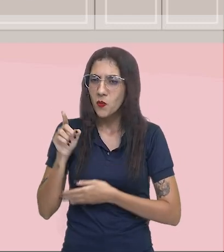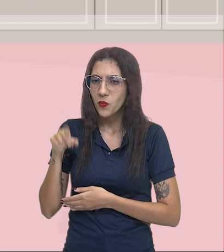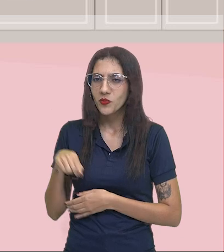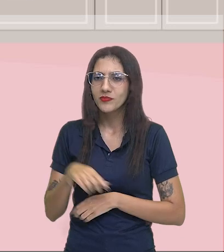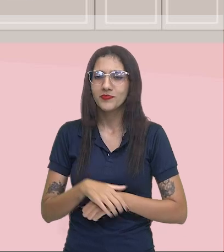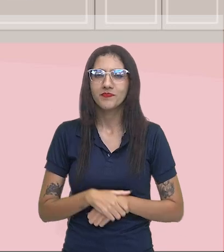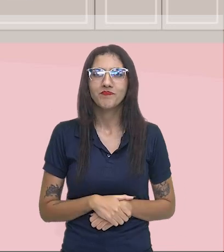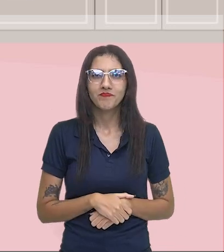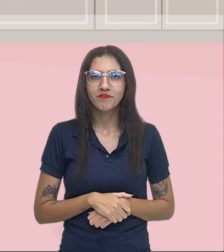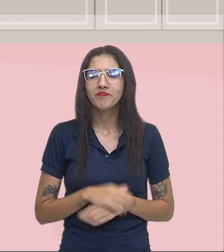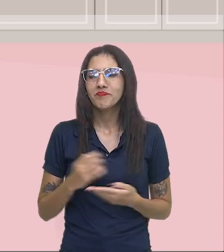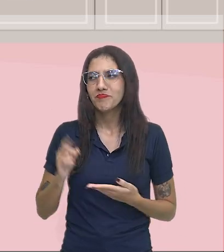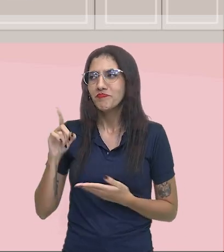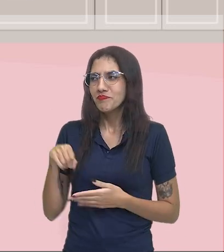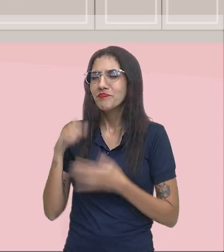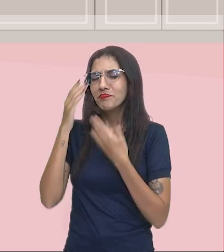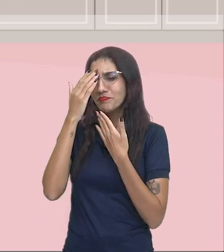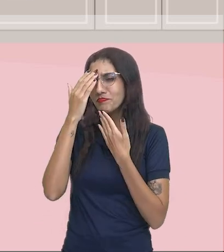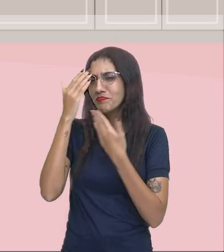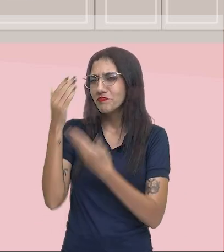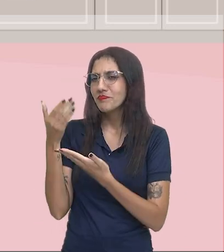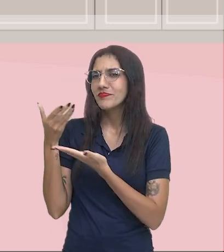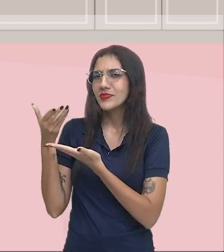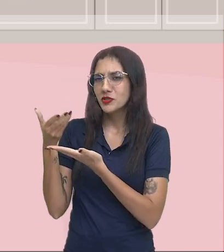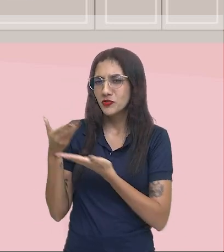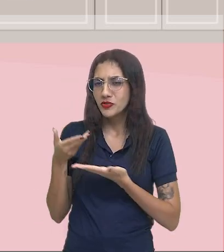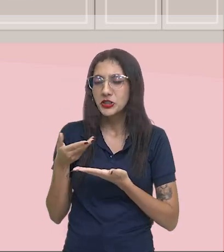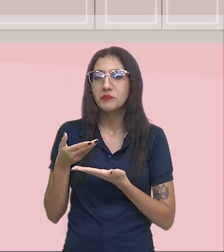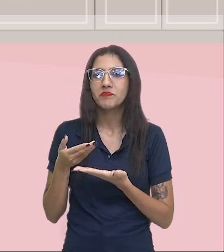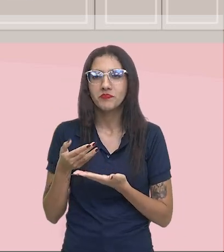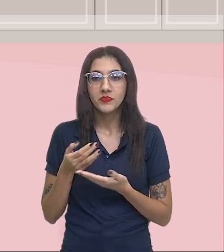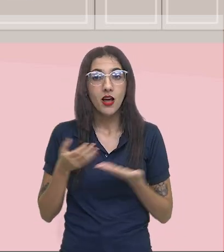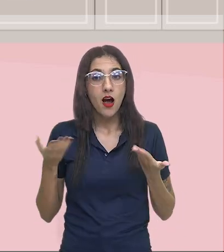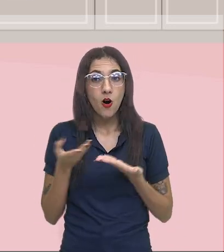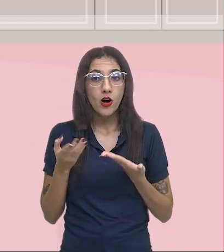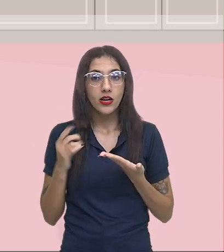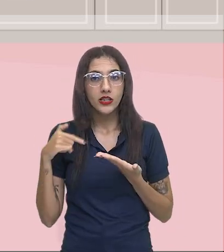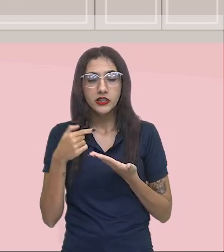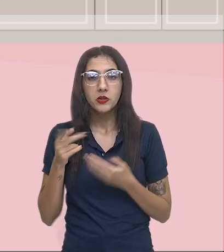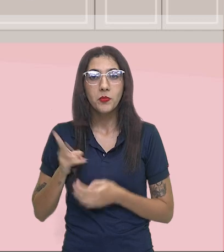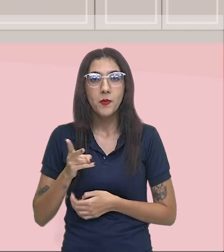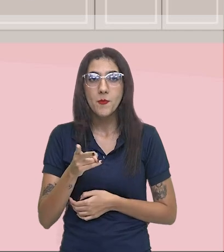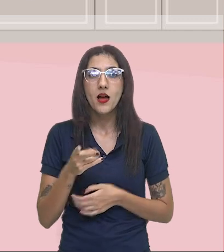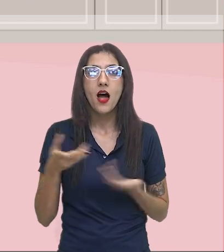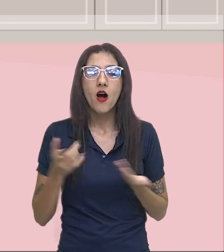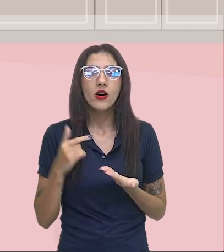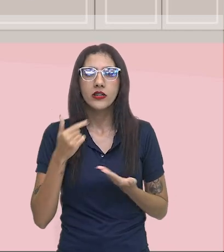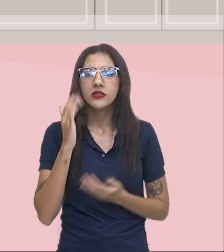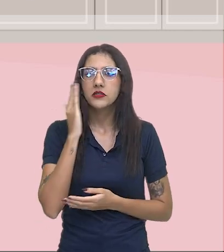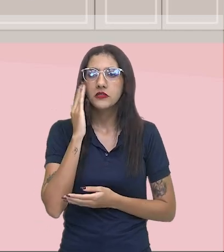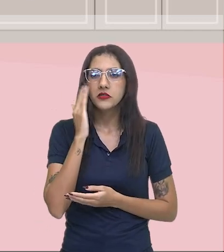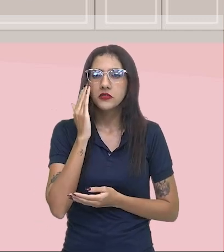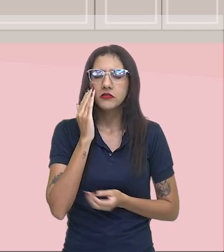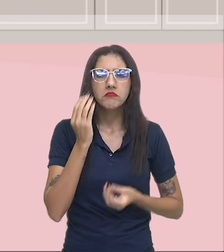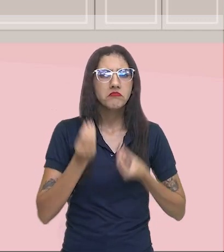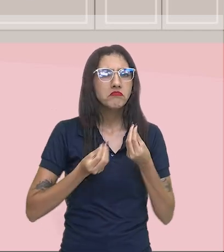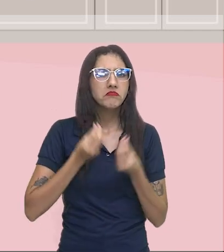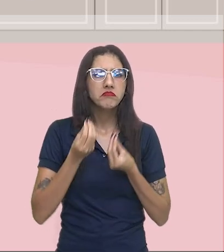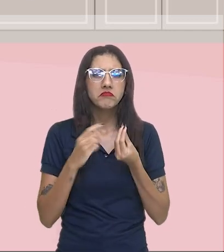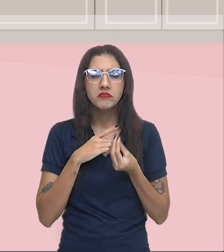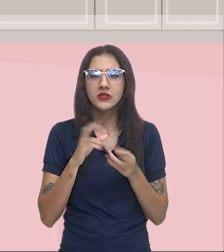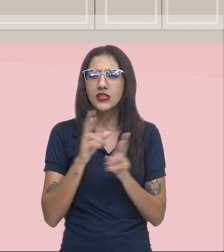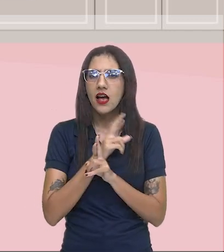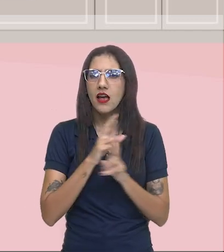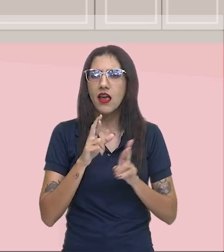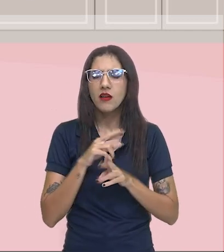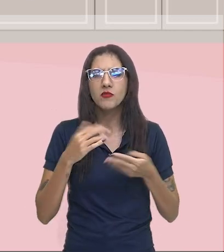Dorquinha. Dorquinha, muito obrigado pelo convite. Vamos continuar aqui a nossa aula para compreendermos essa dimensão